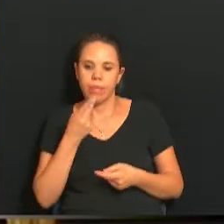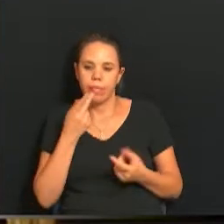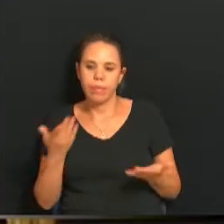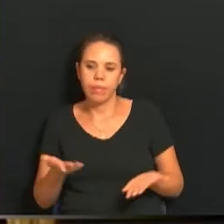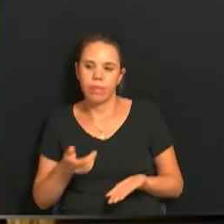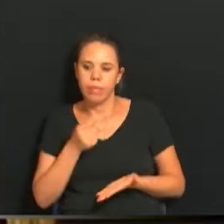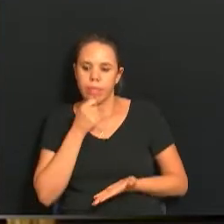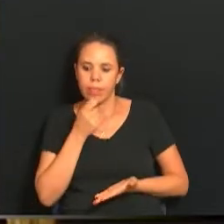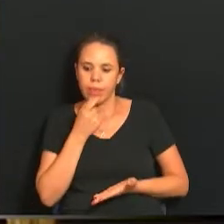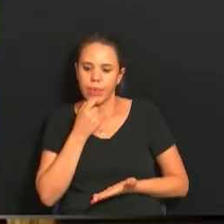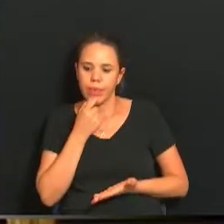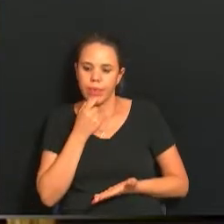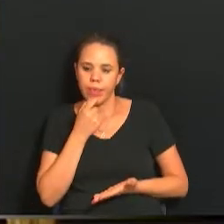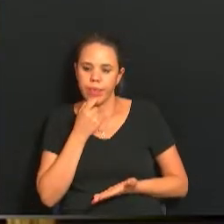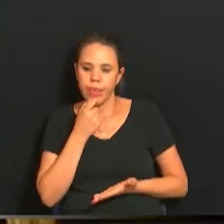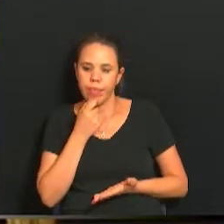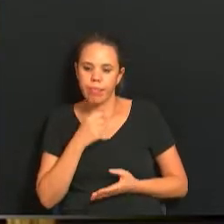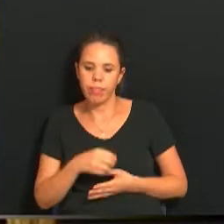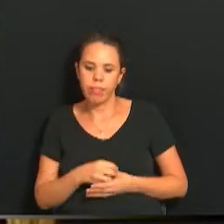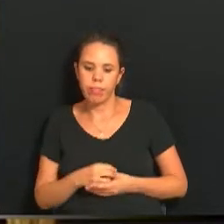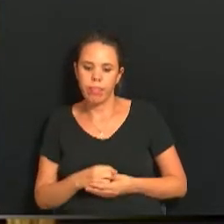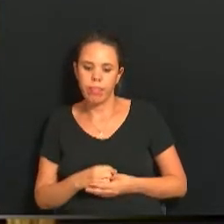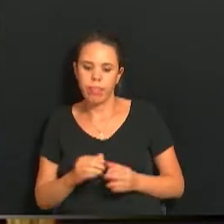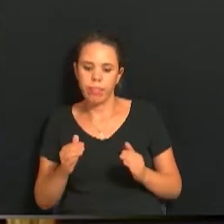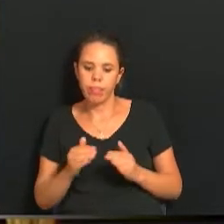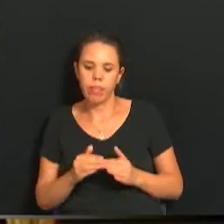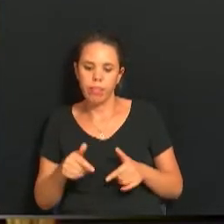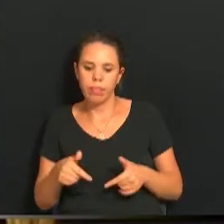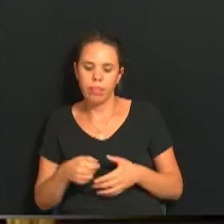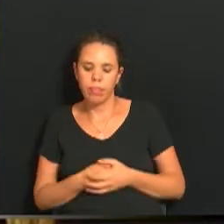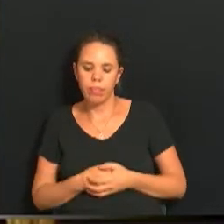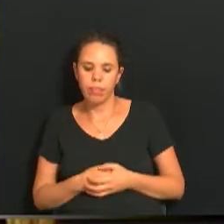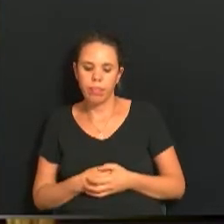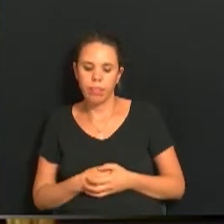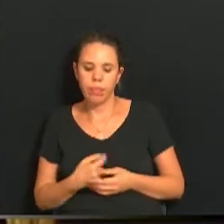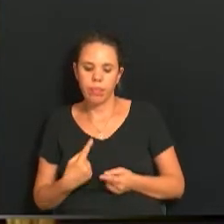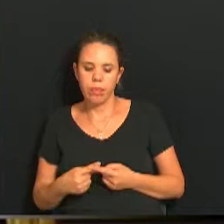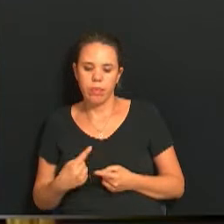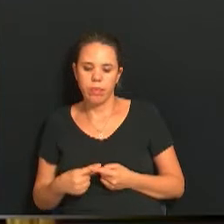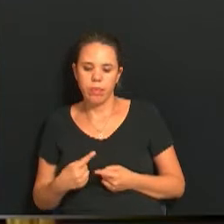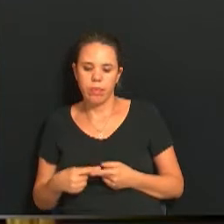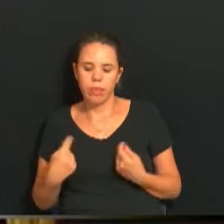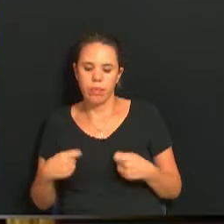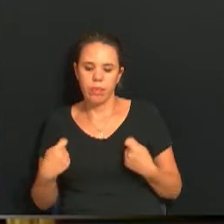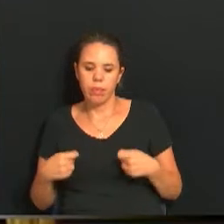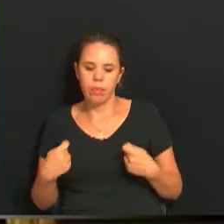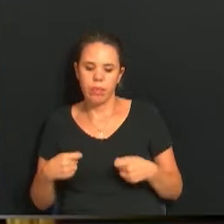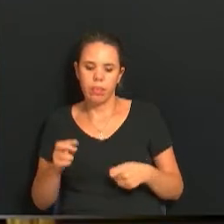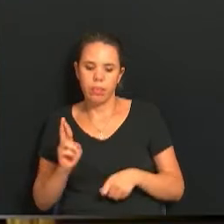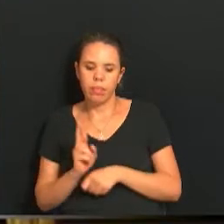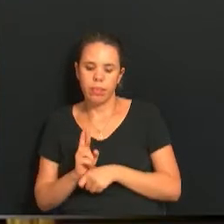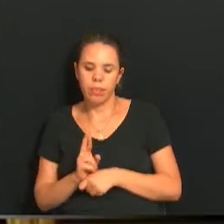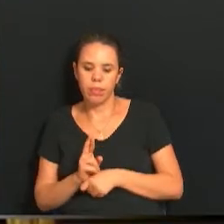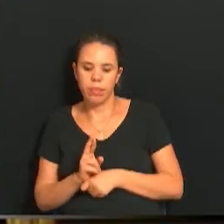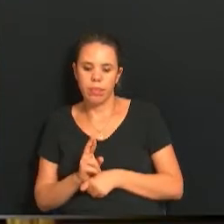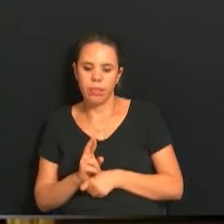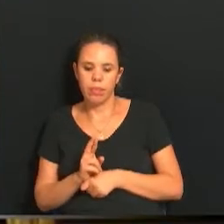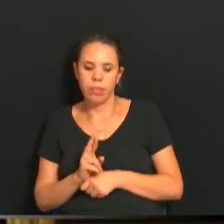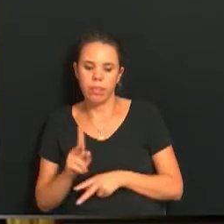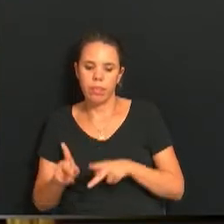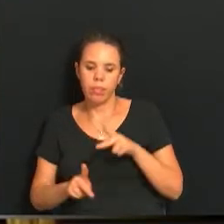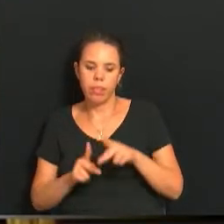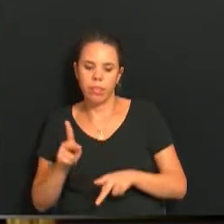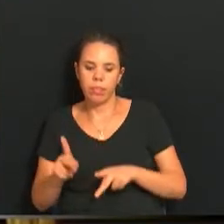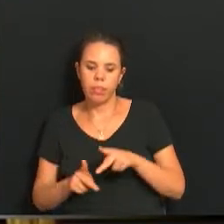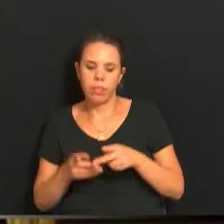ainda não estou totalmente favorável com a iniciativa, porque eu preciso representar, né, um pouco da população